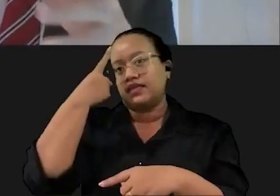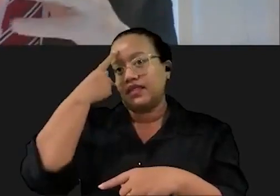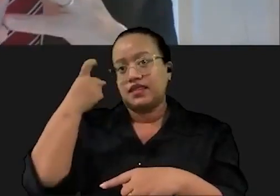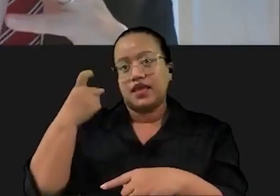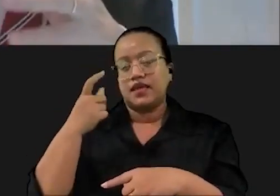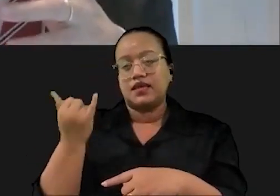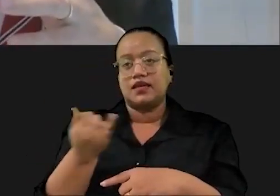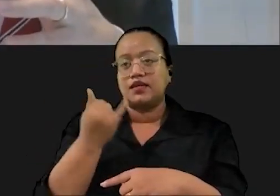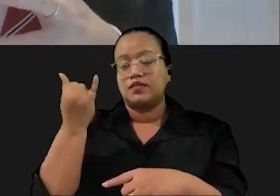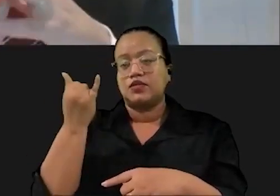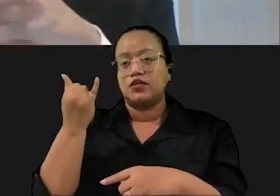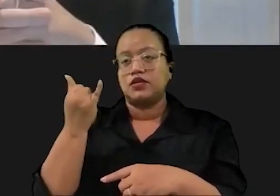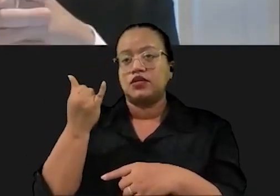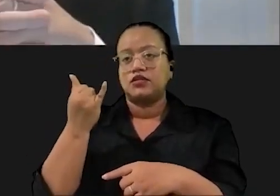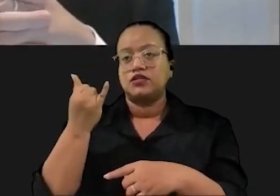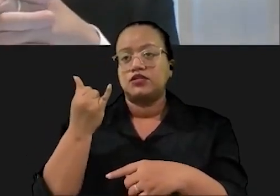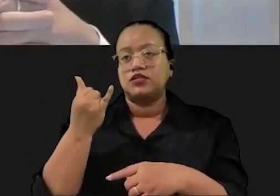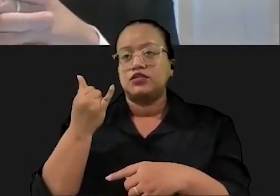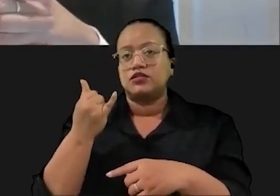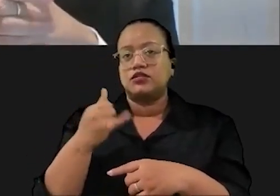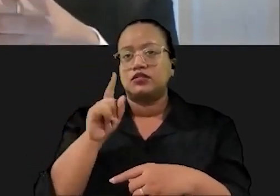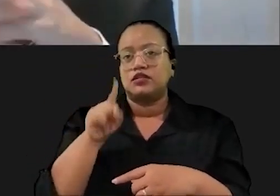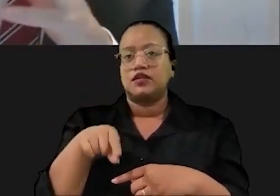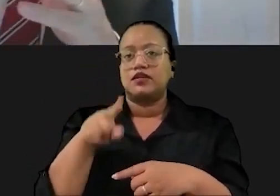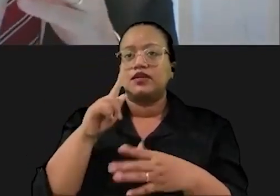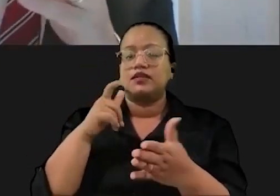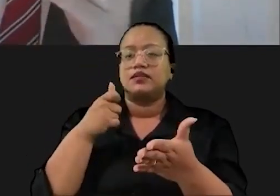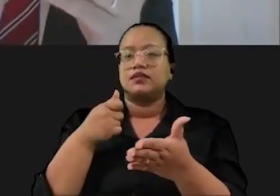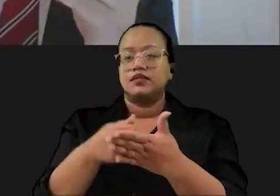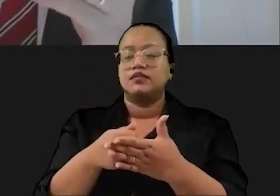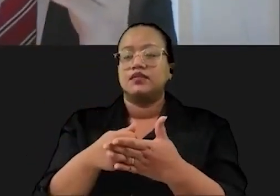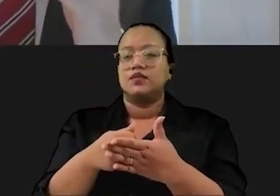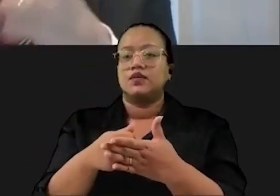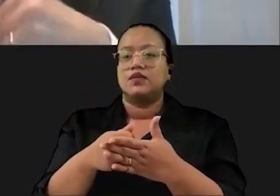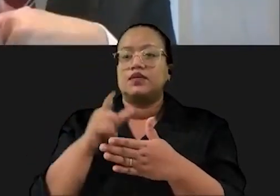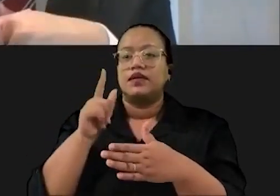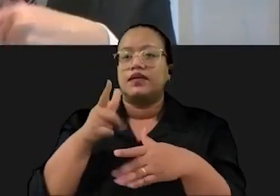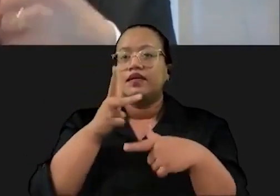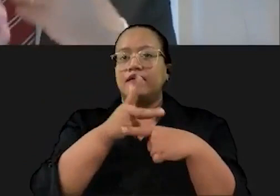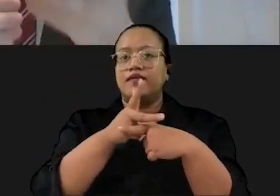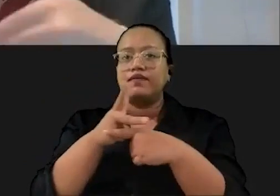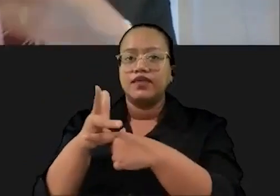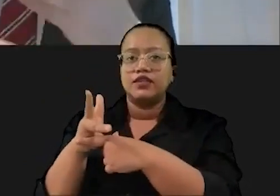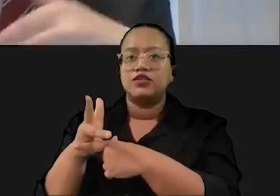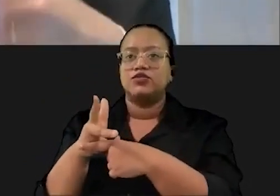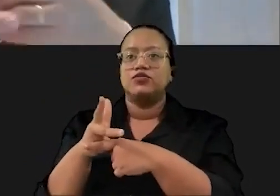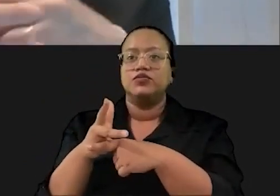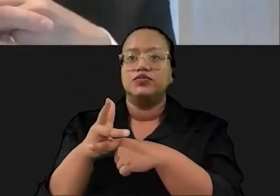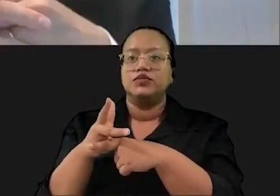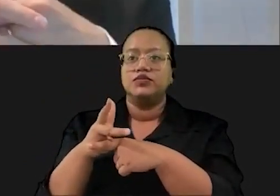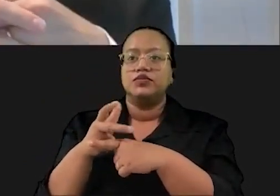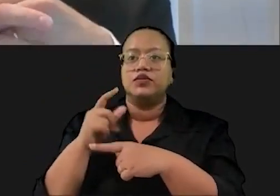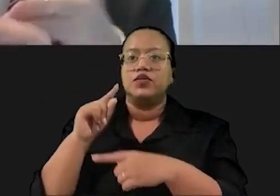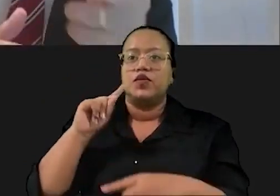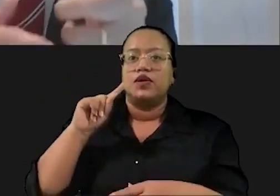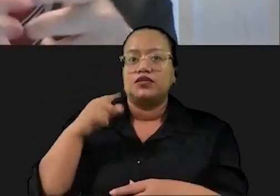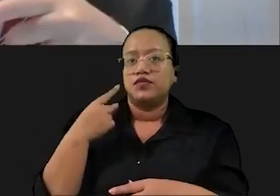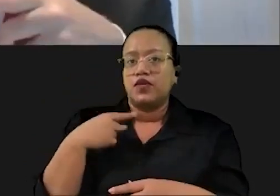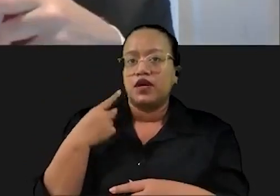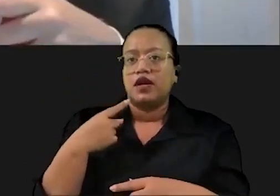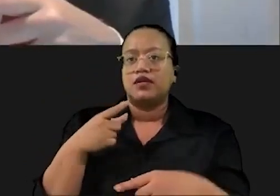gravação, né, de um vídeo pelo advogado, orientado por parâmetros previamente entabulados